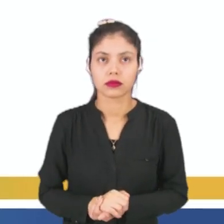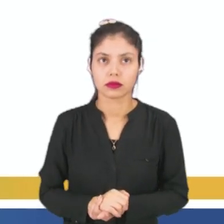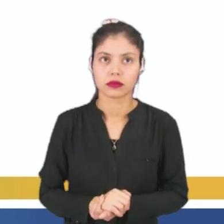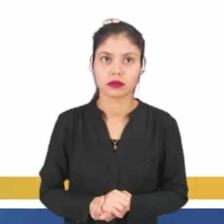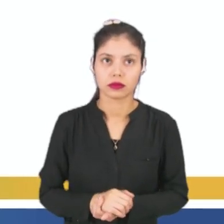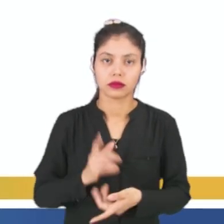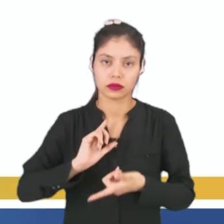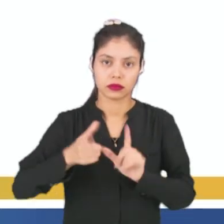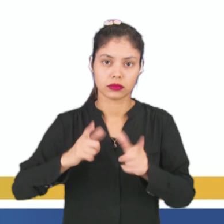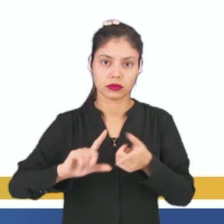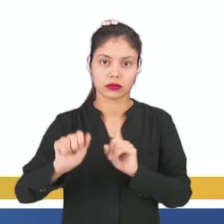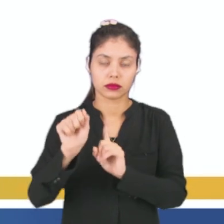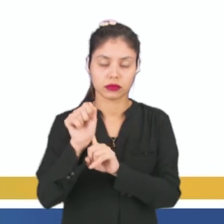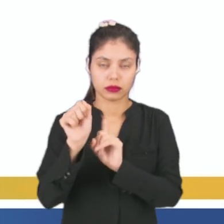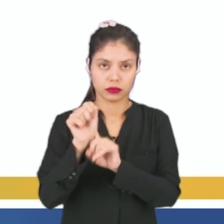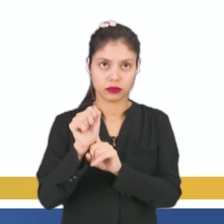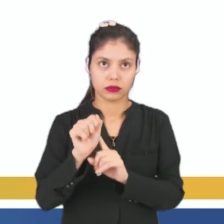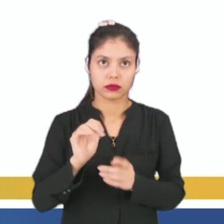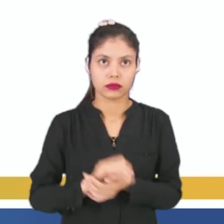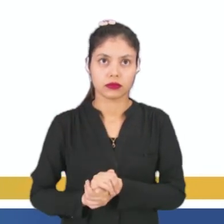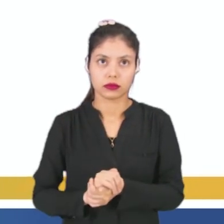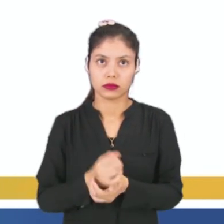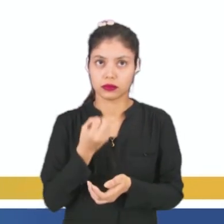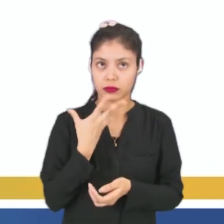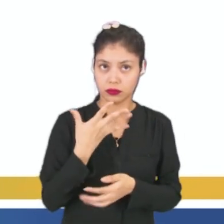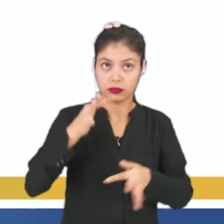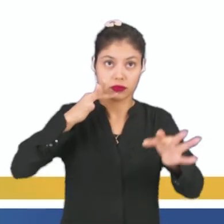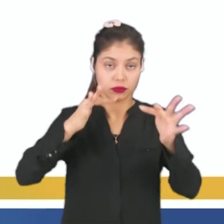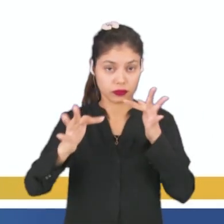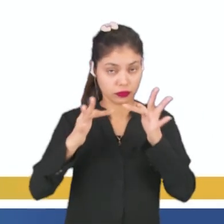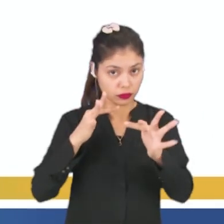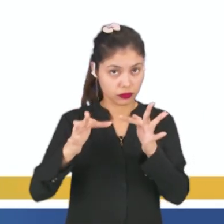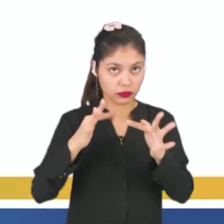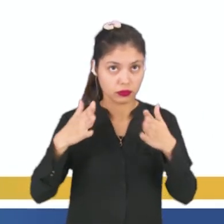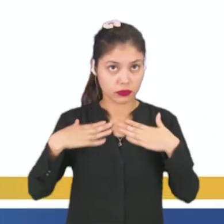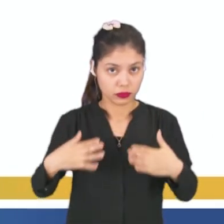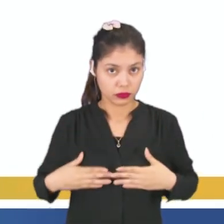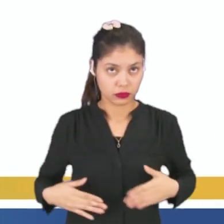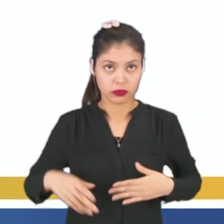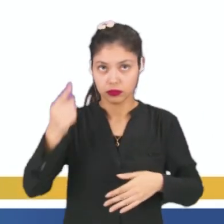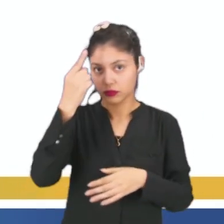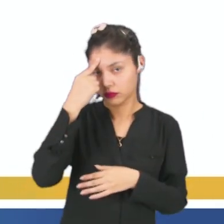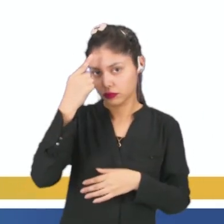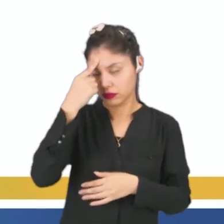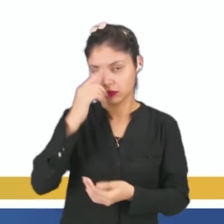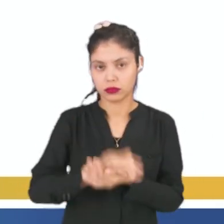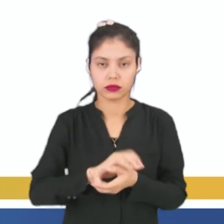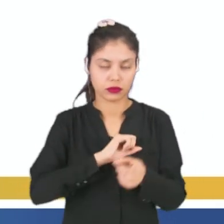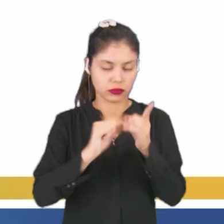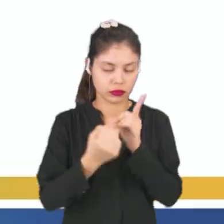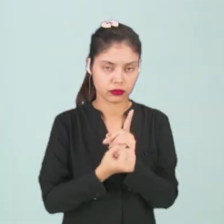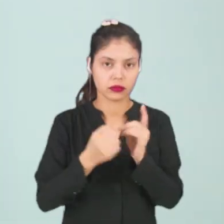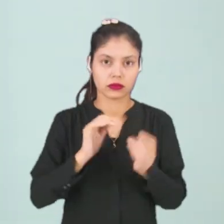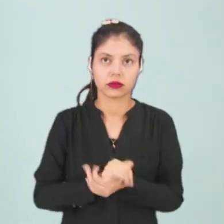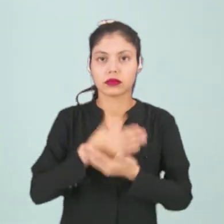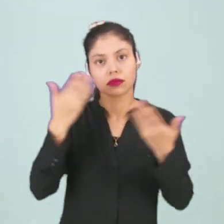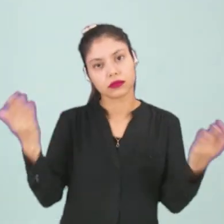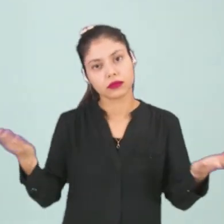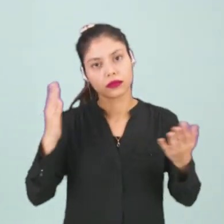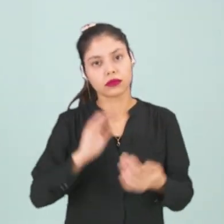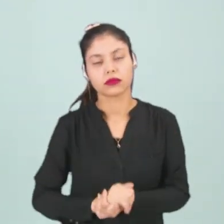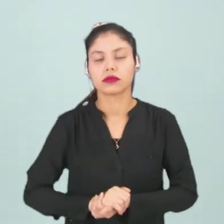É a alternativa A. Um bem-estar de físico, mental e social. Então,